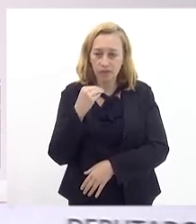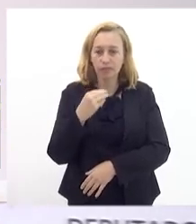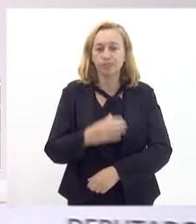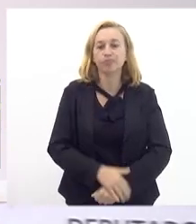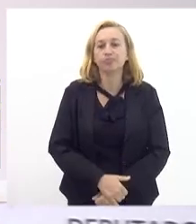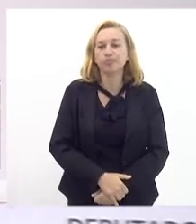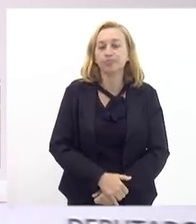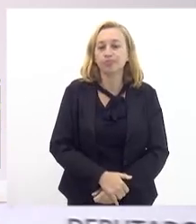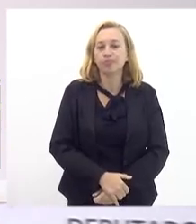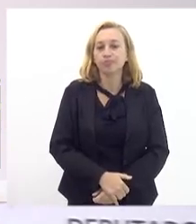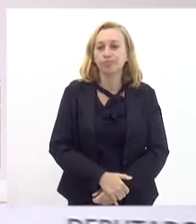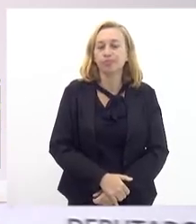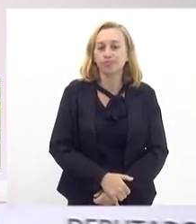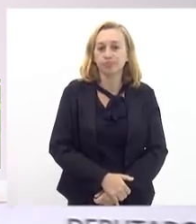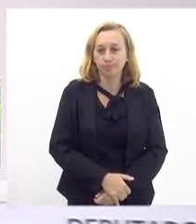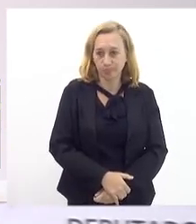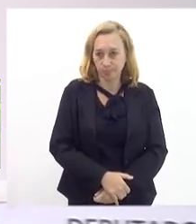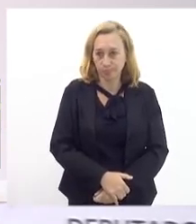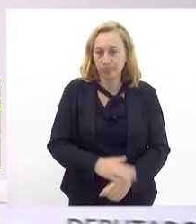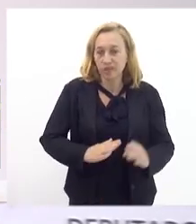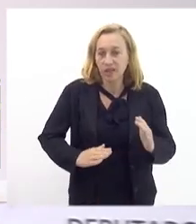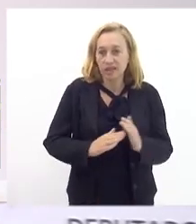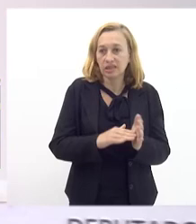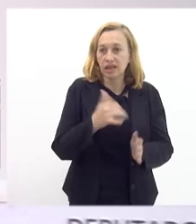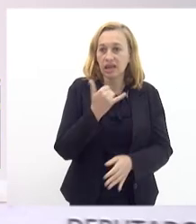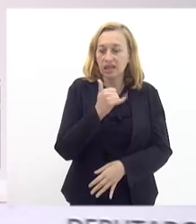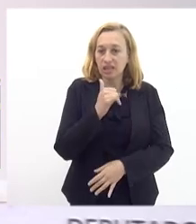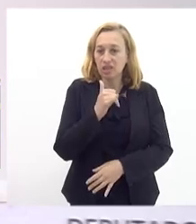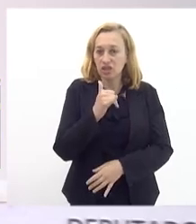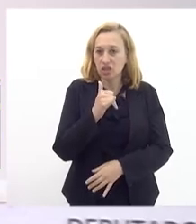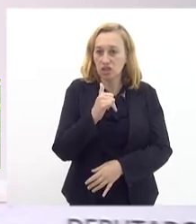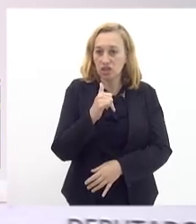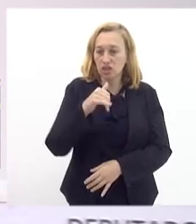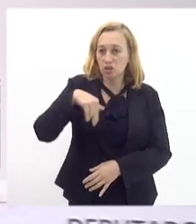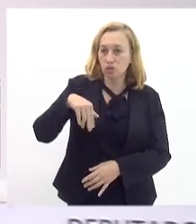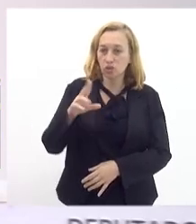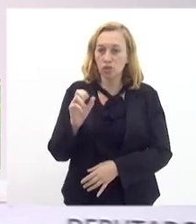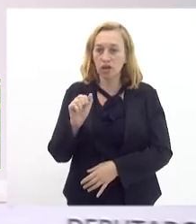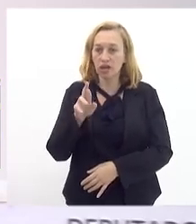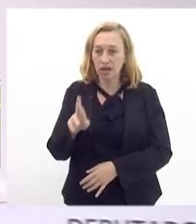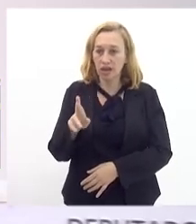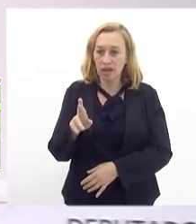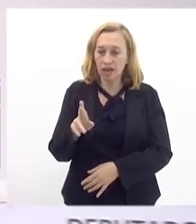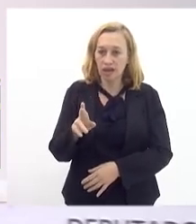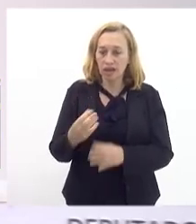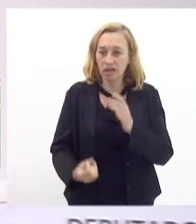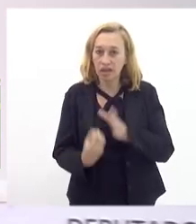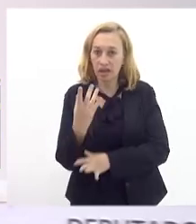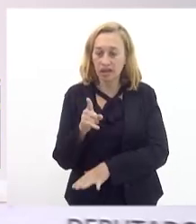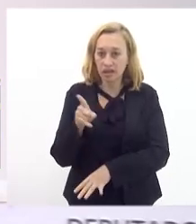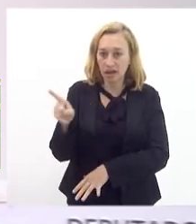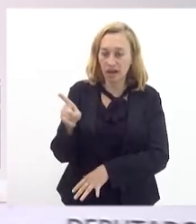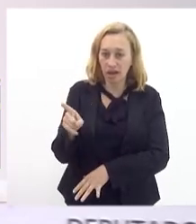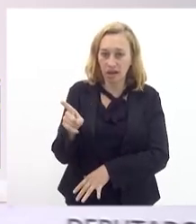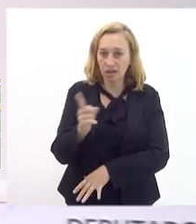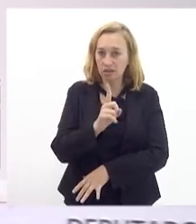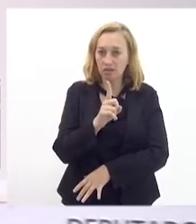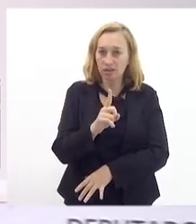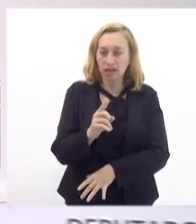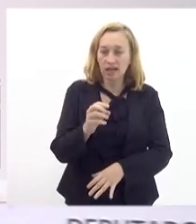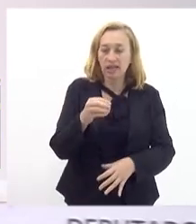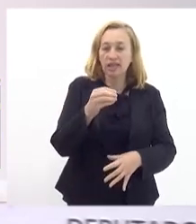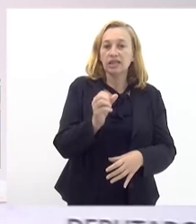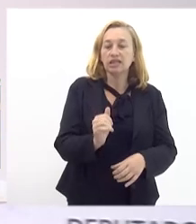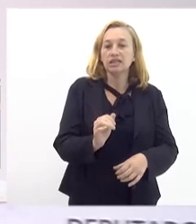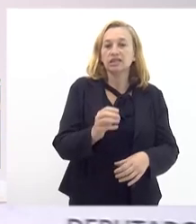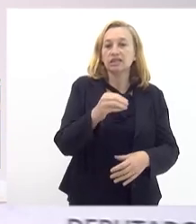porque até energia nuclear e lavar não tá na cidade do Rio de Janeiro